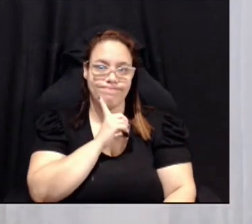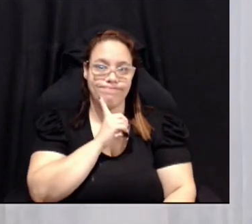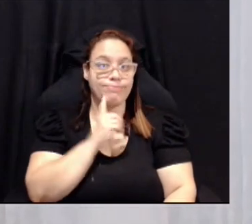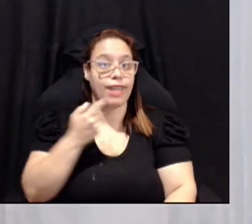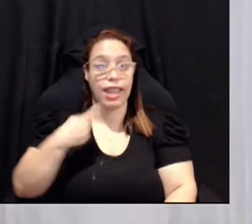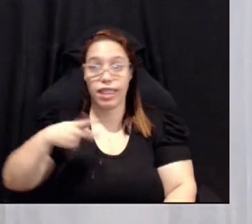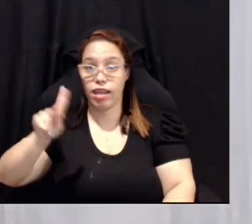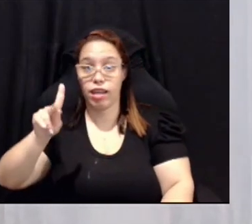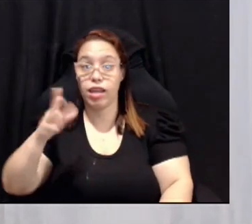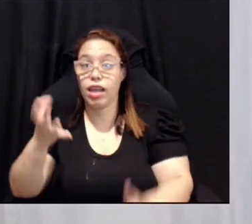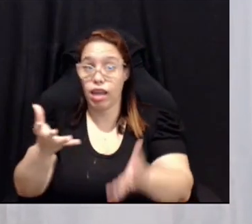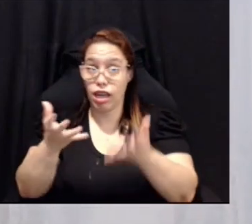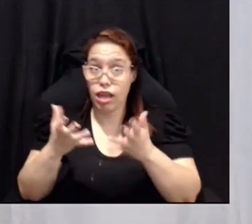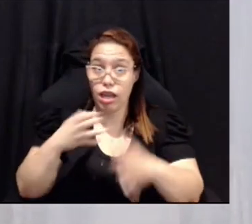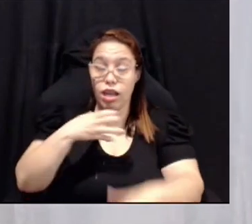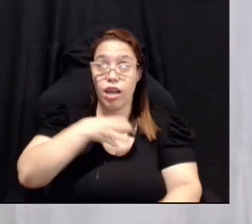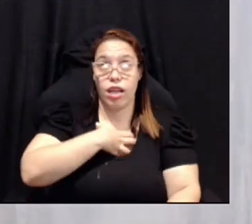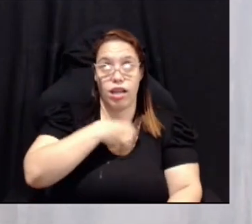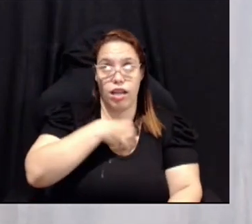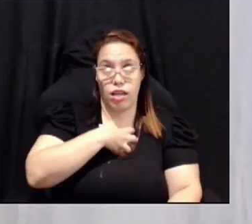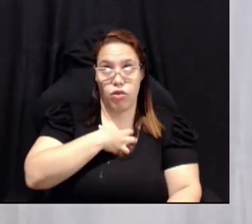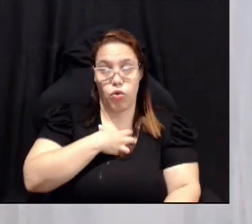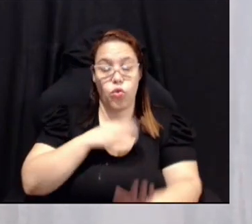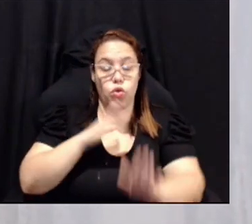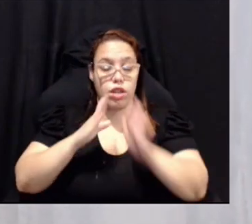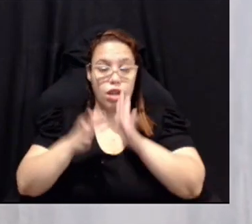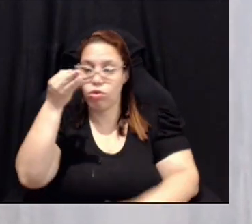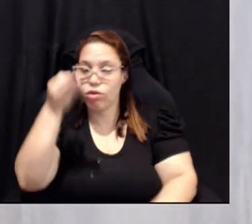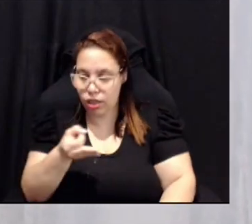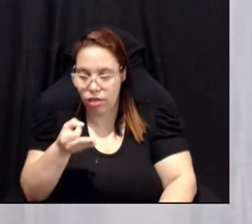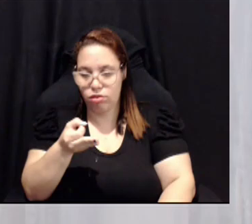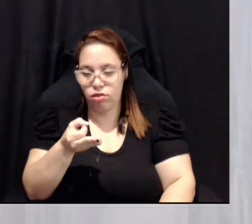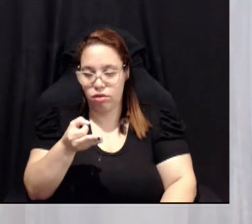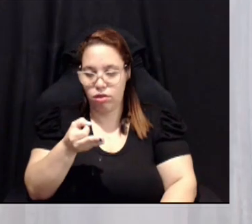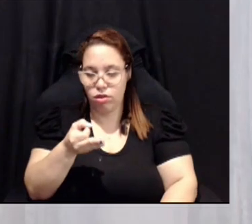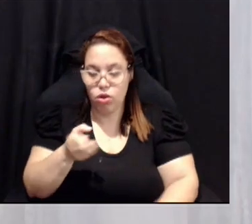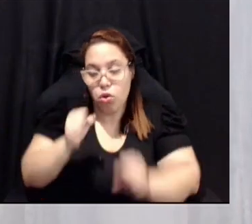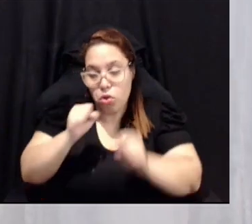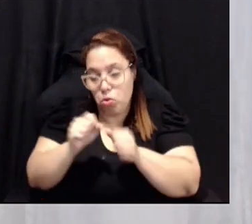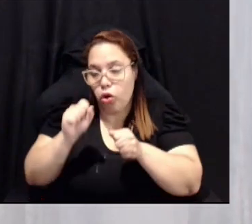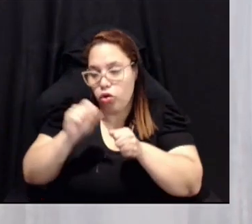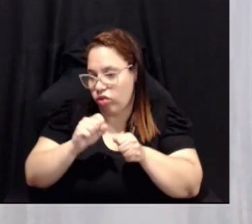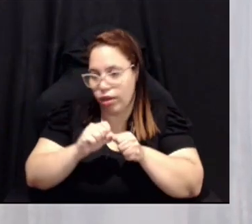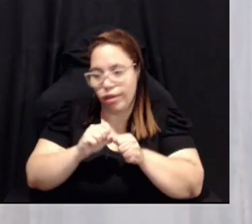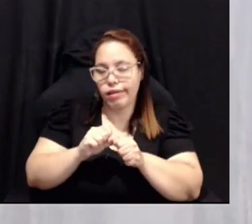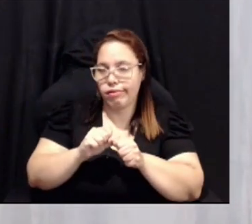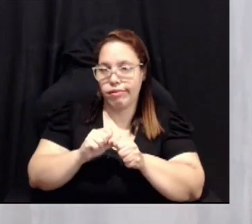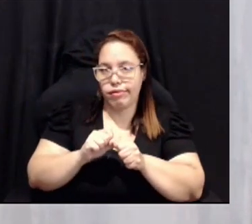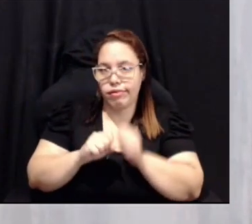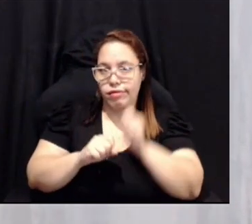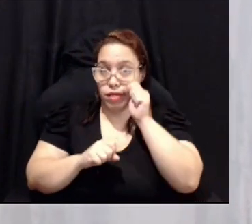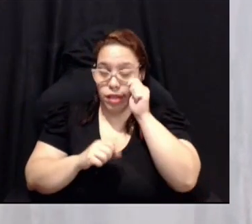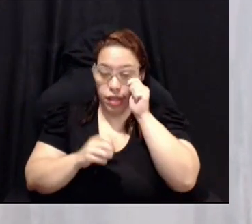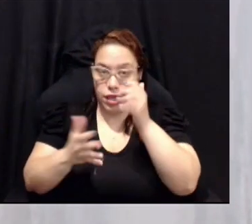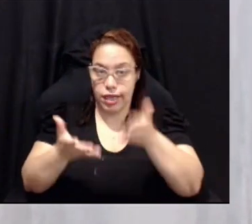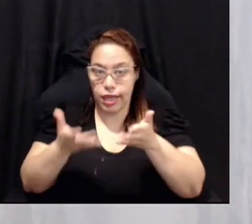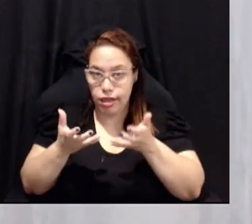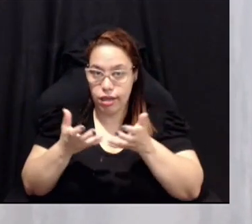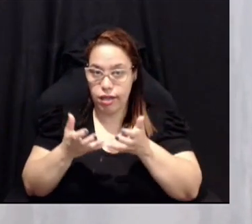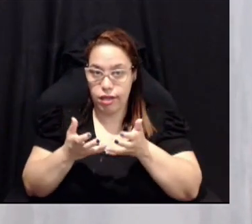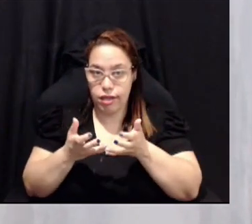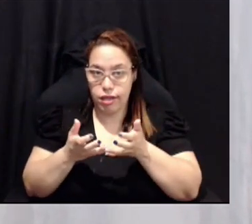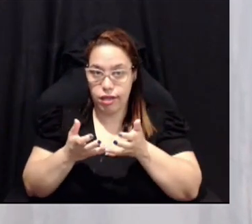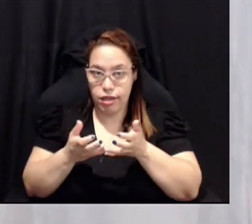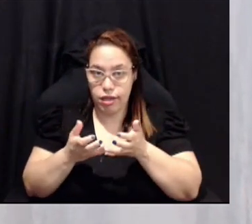que sente ali o tempo, o time dela, o que ela pode fazer, né? Então, ela quer entrar no